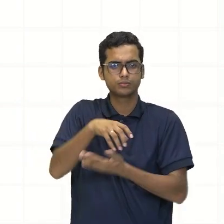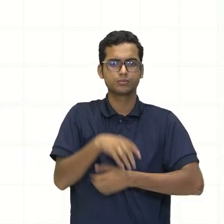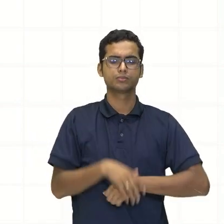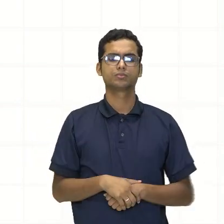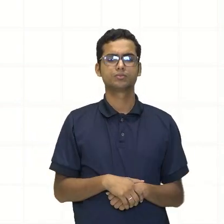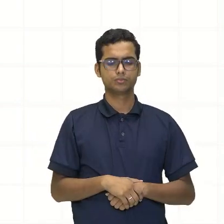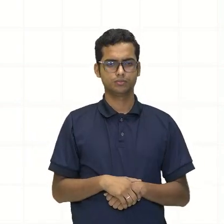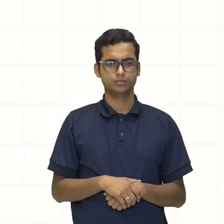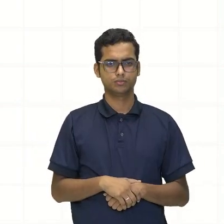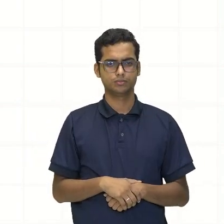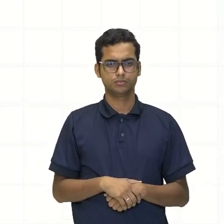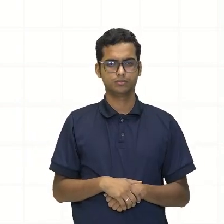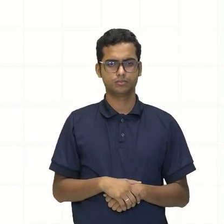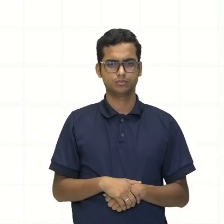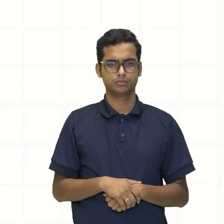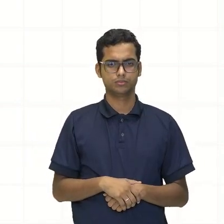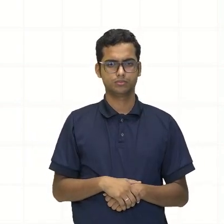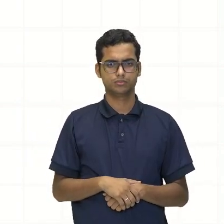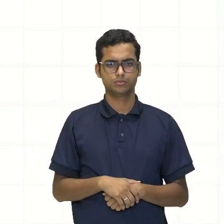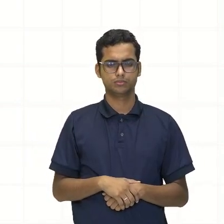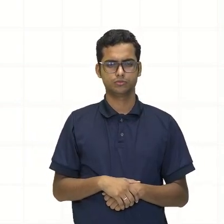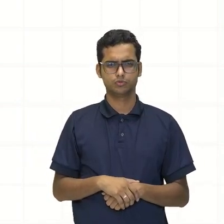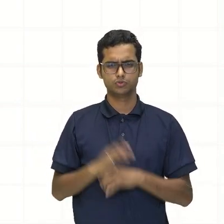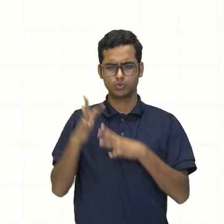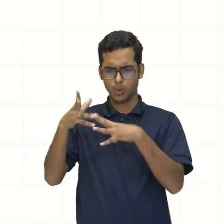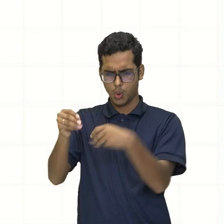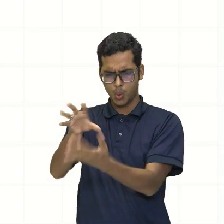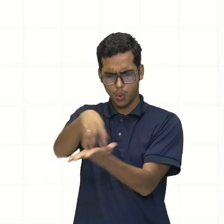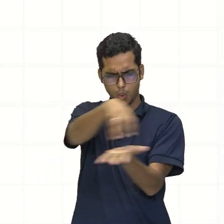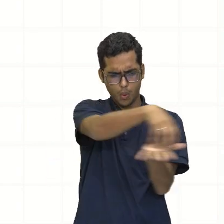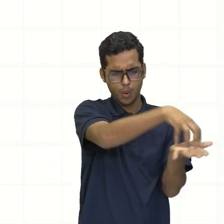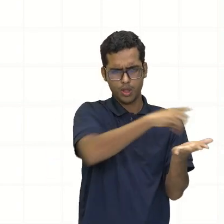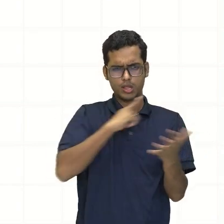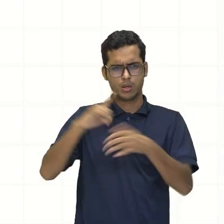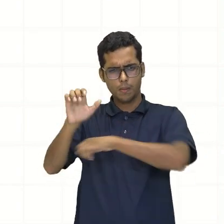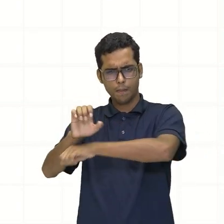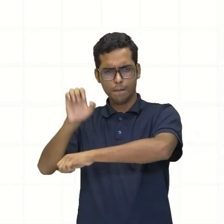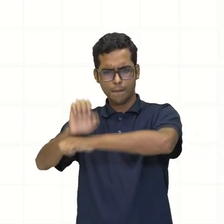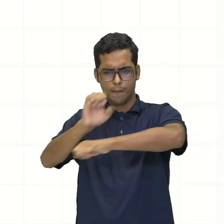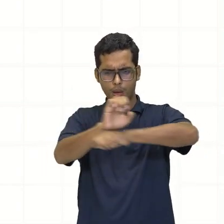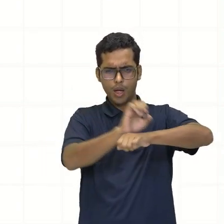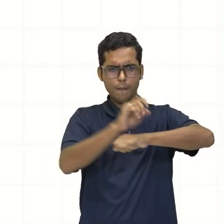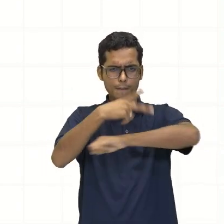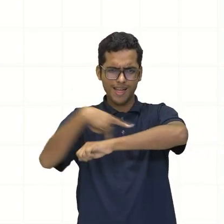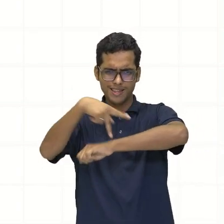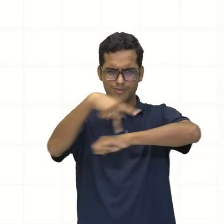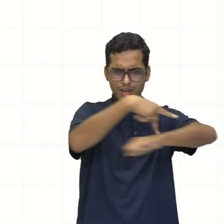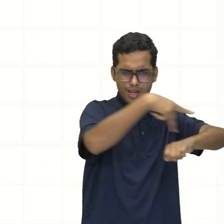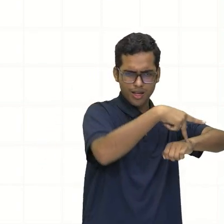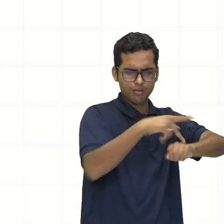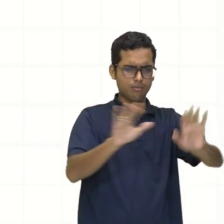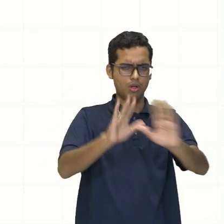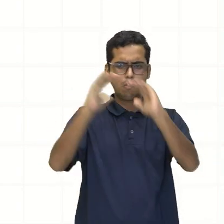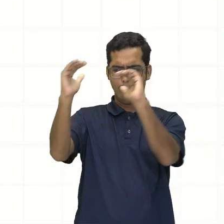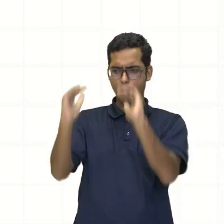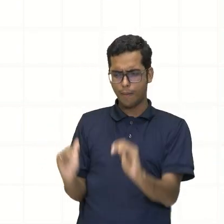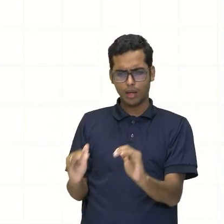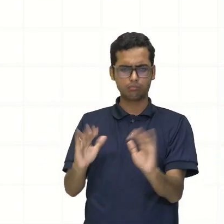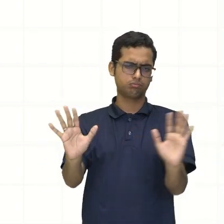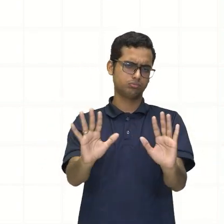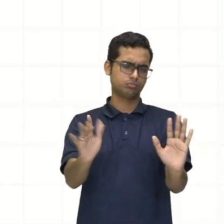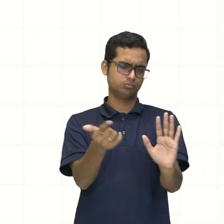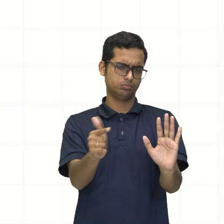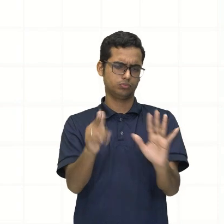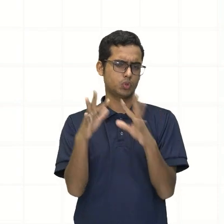grupos constituíram um estado, ou seja, não eram organizados de uma forma hierarquizada.